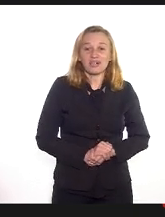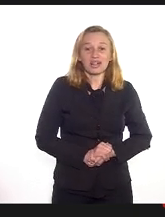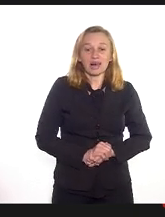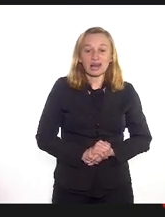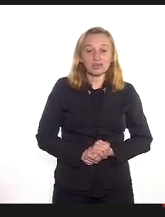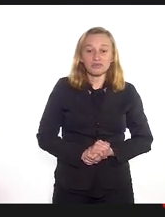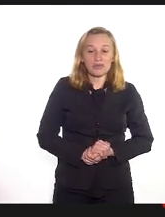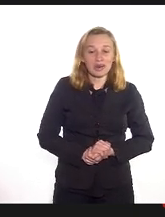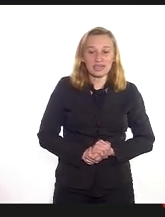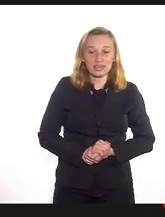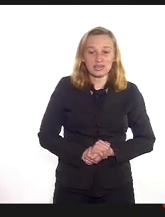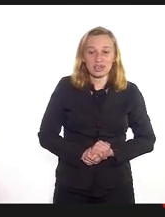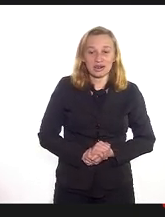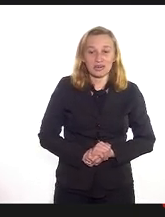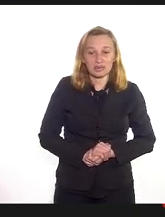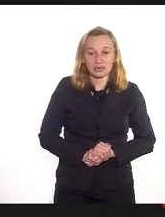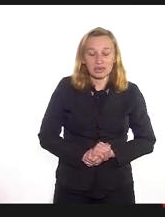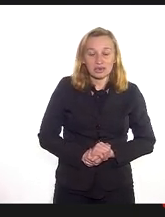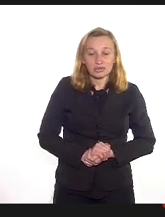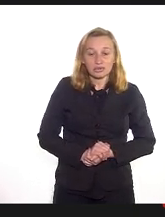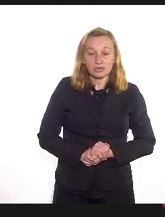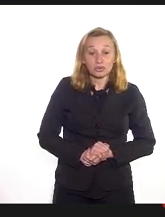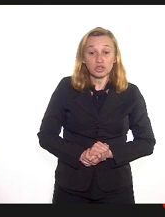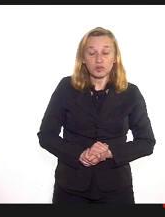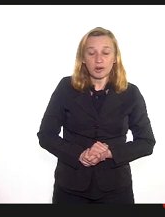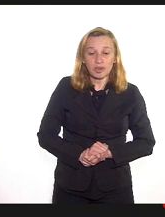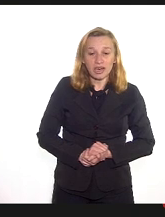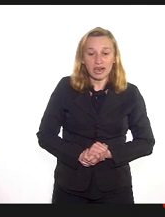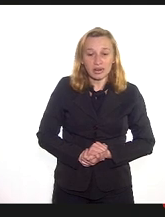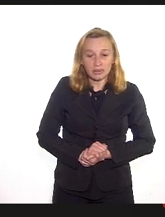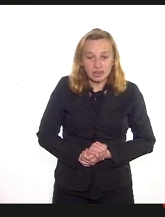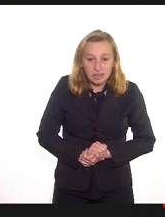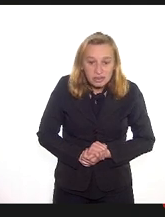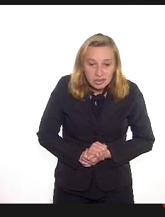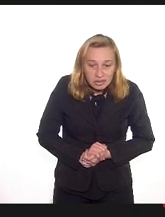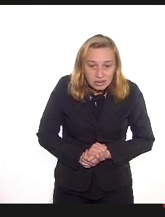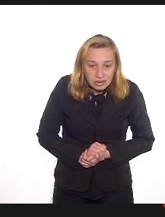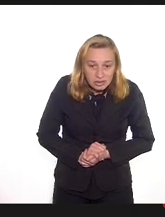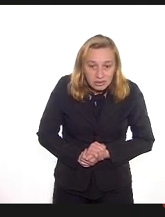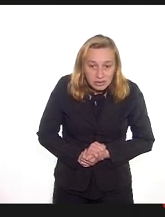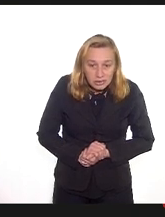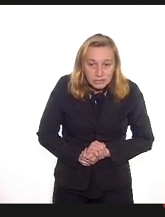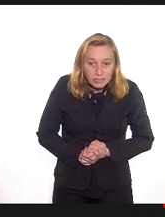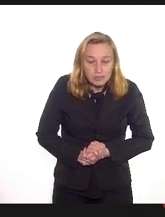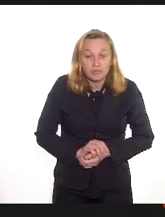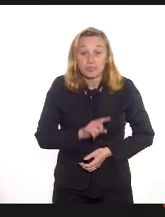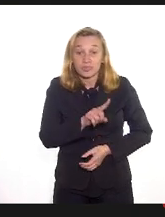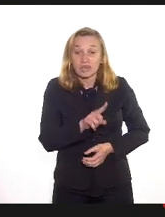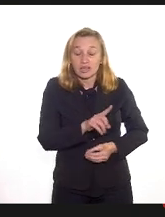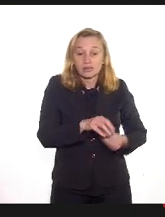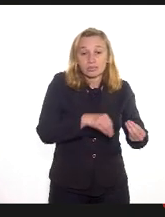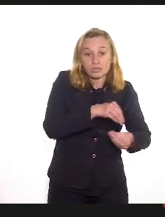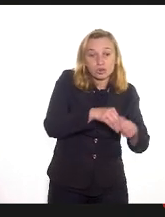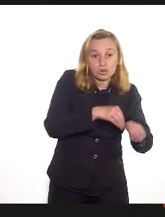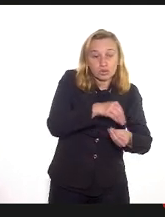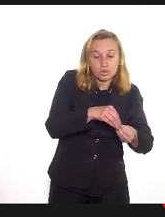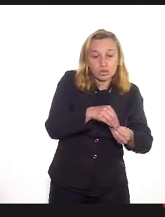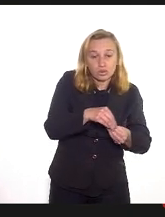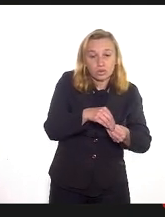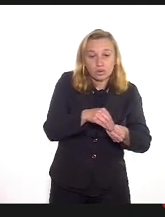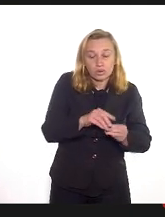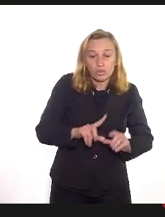O quarto segmento que nós estamos trabalhando em conjunto é o de serviços marítimos. Esse envolve